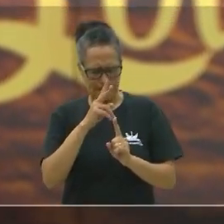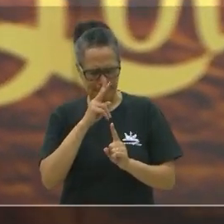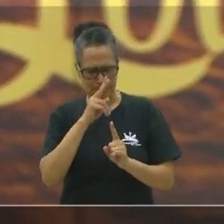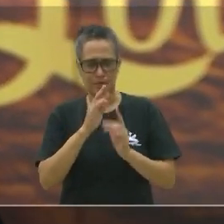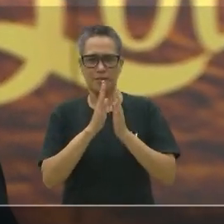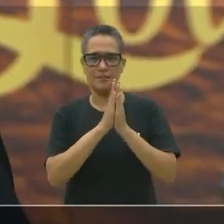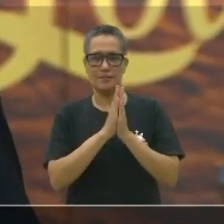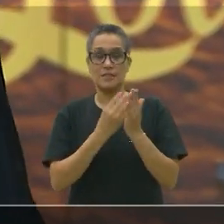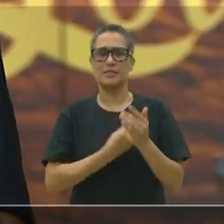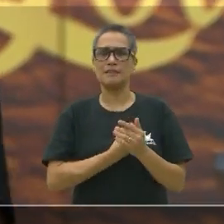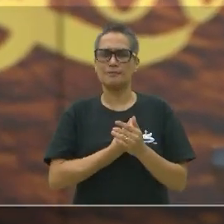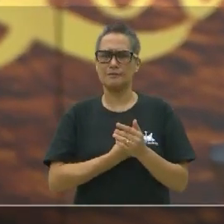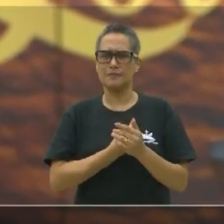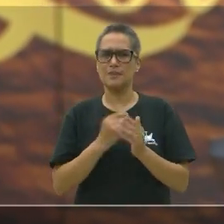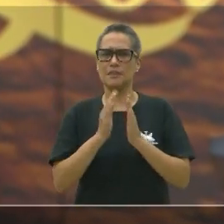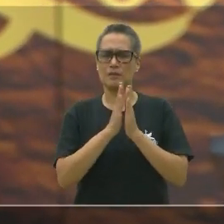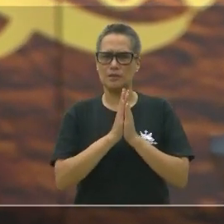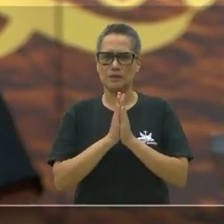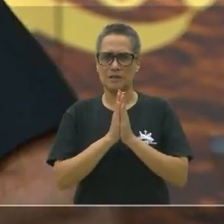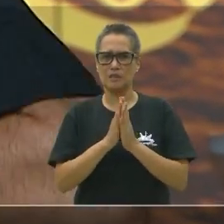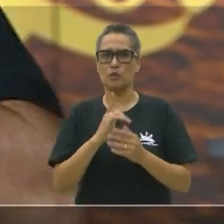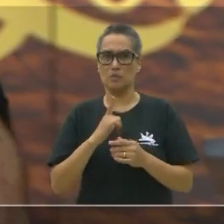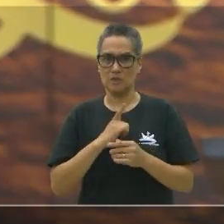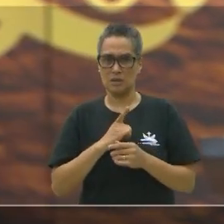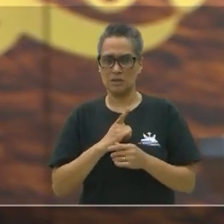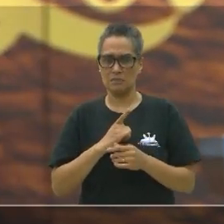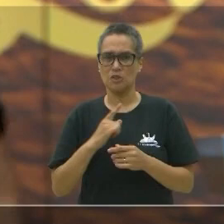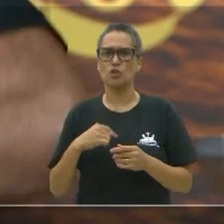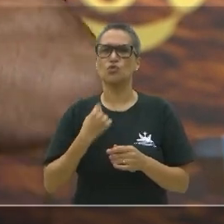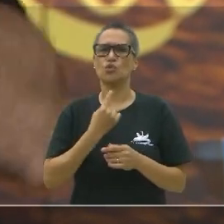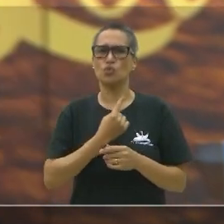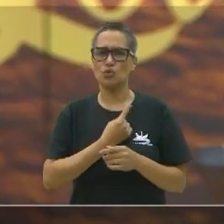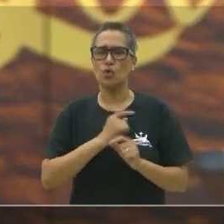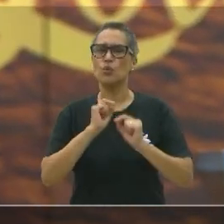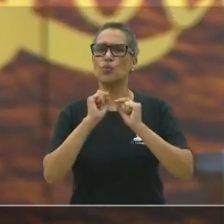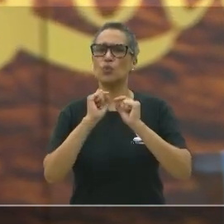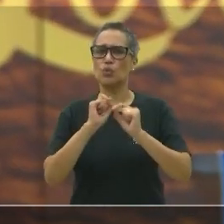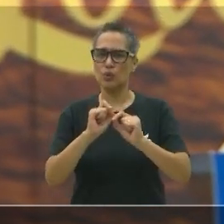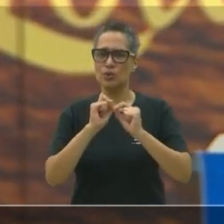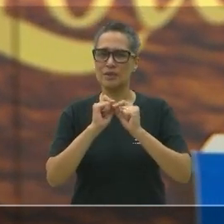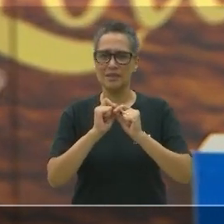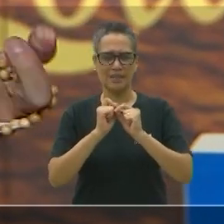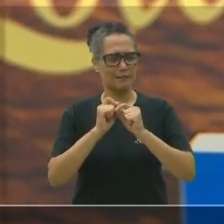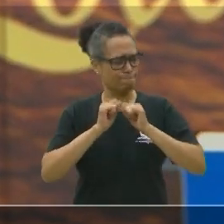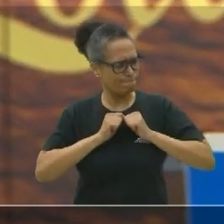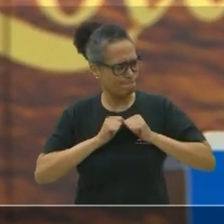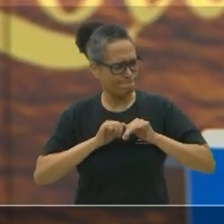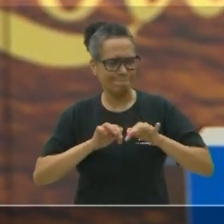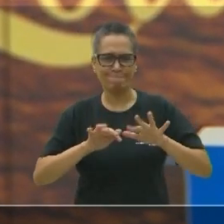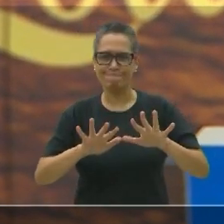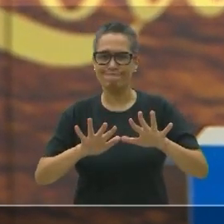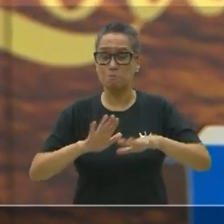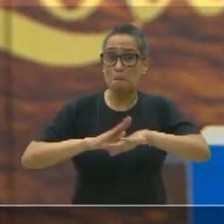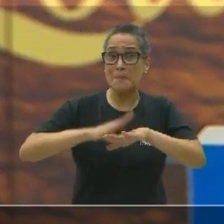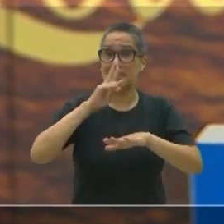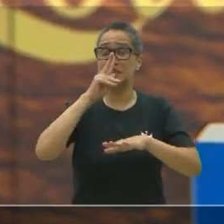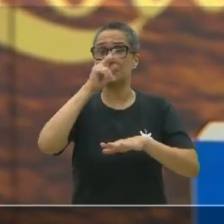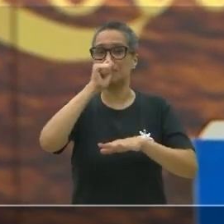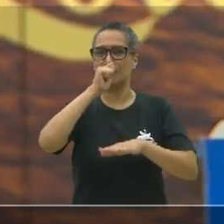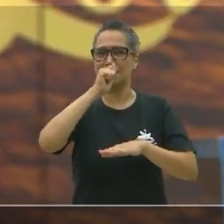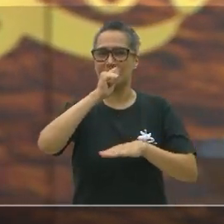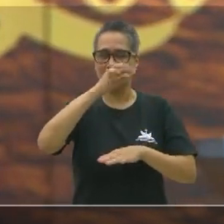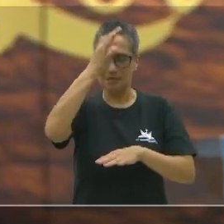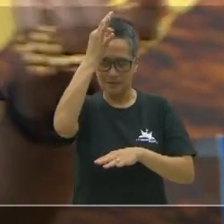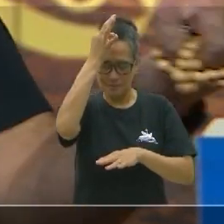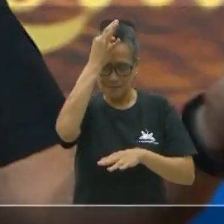nossa vida de oração, intensificamos, transpiramos mais a nossa espiritualidade. E